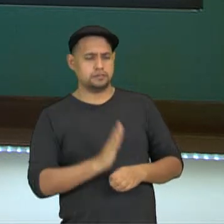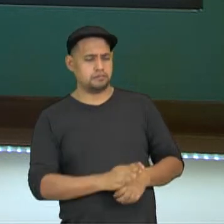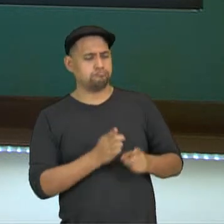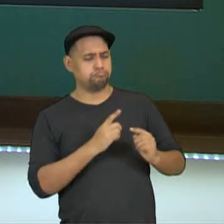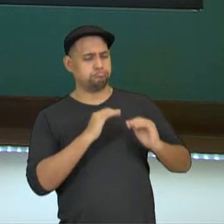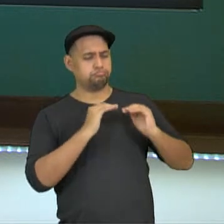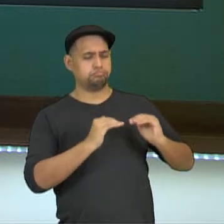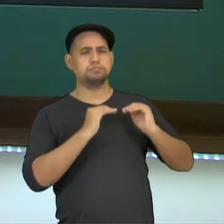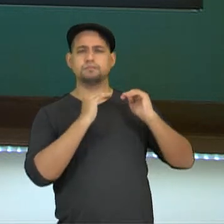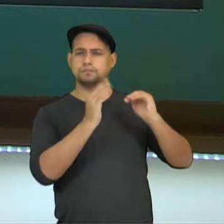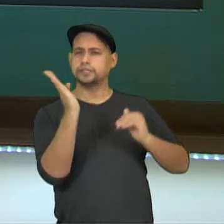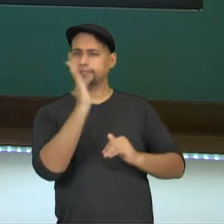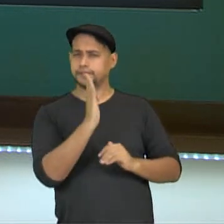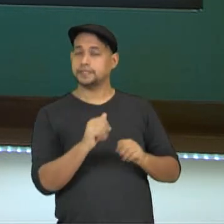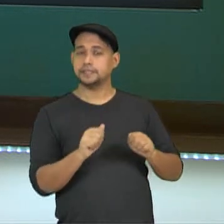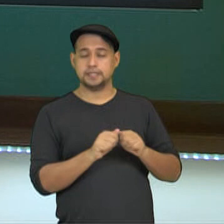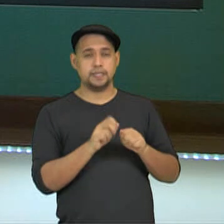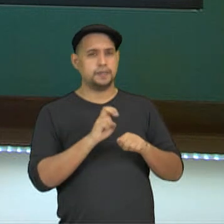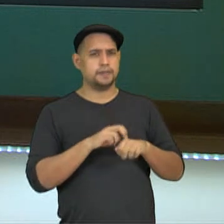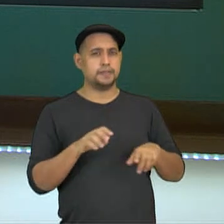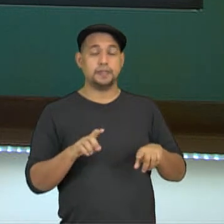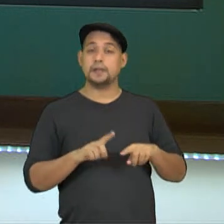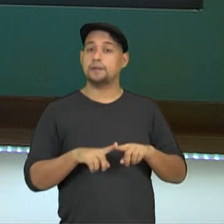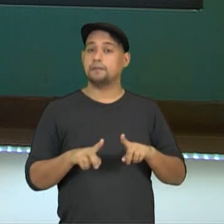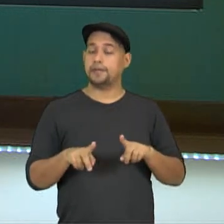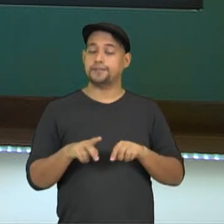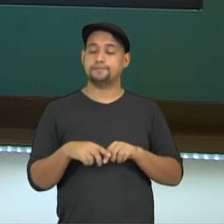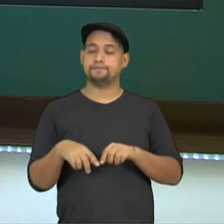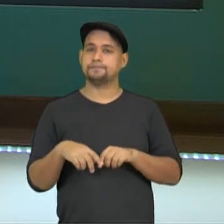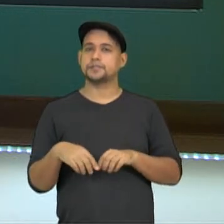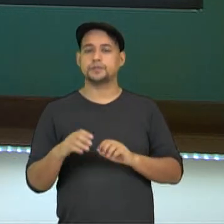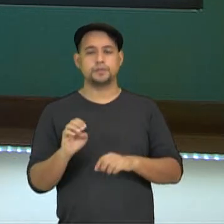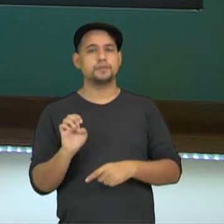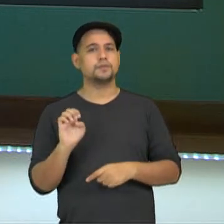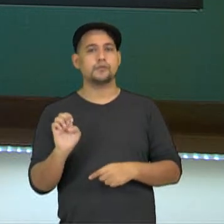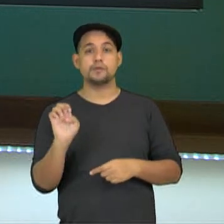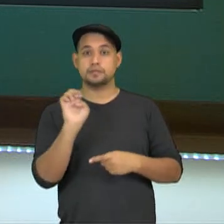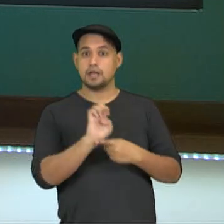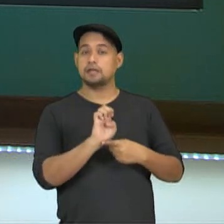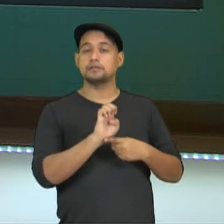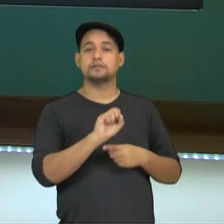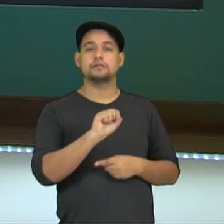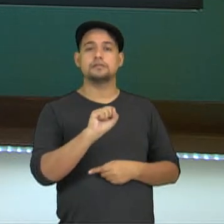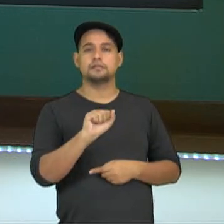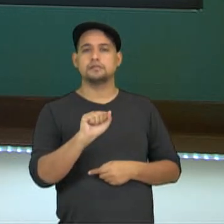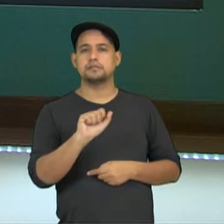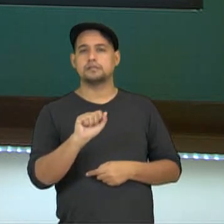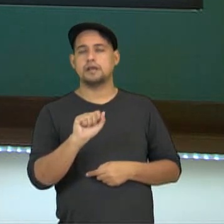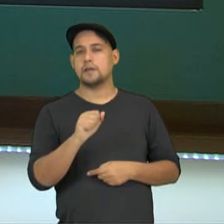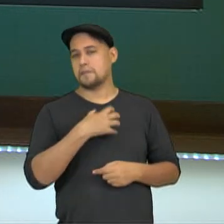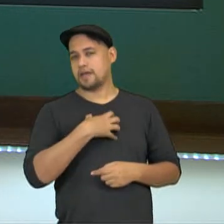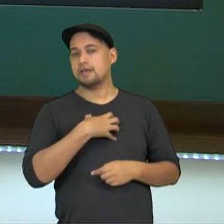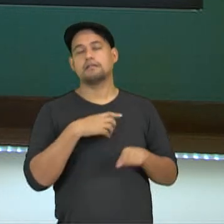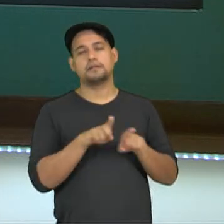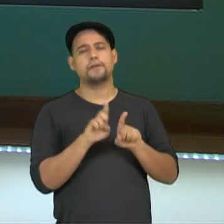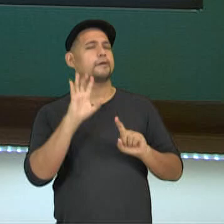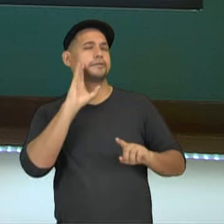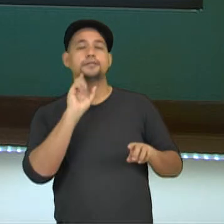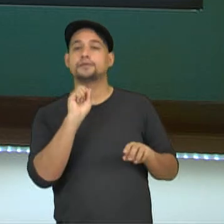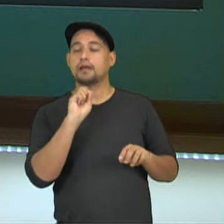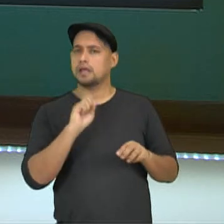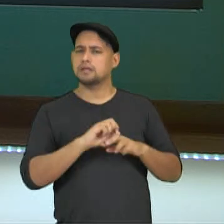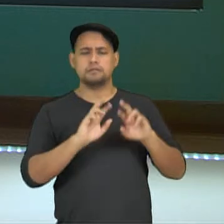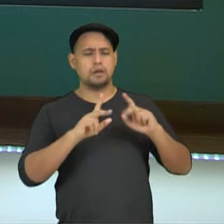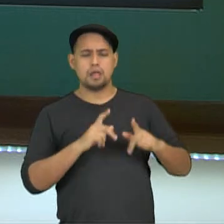impostas pela pandemia. Em Salvador, o empresário arrecada doações que viram marmitas, uma maneira de manter o